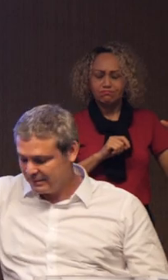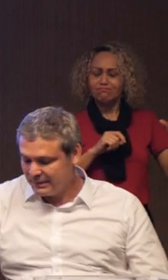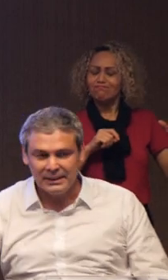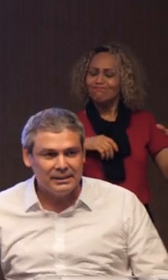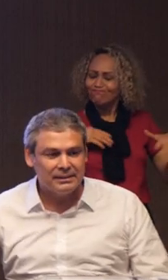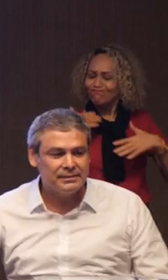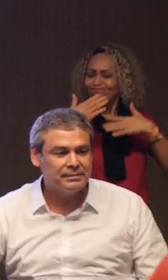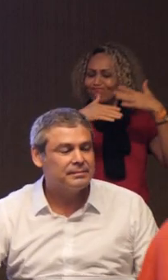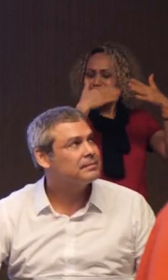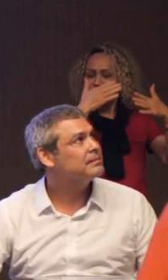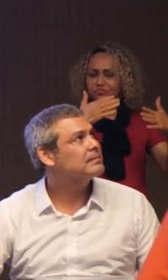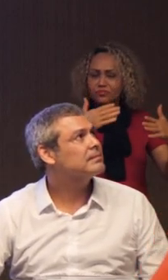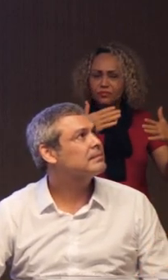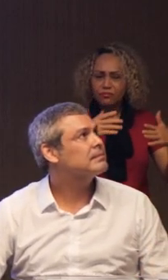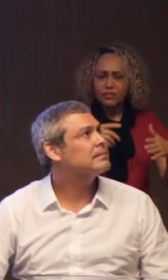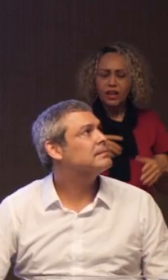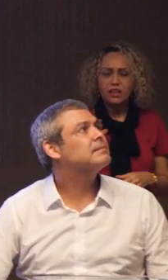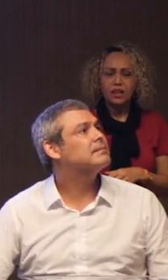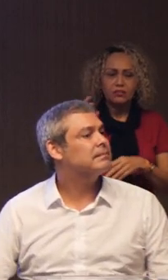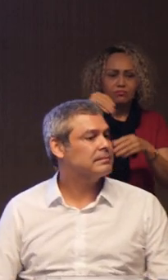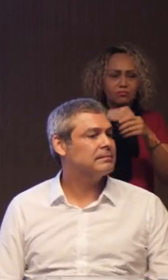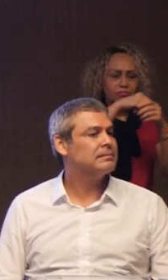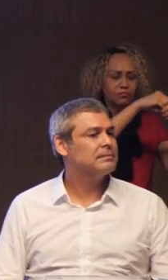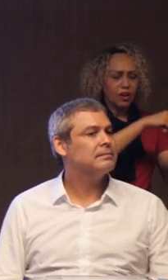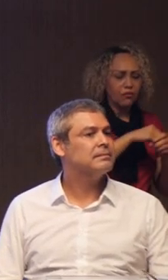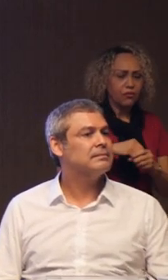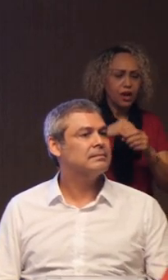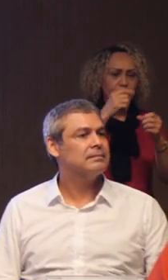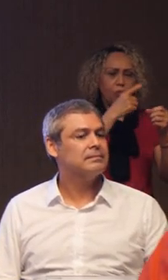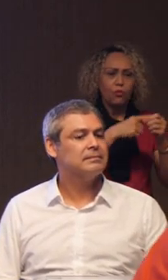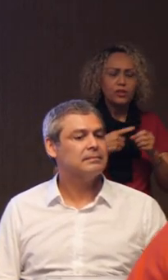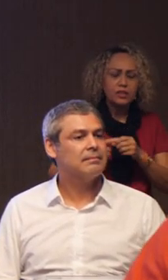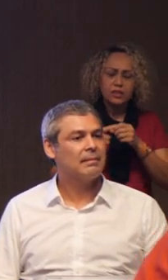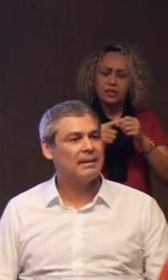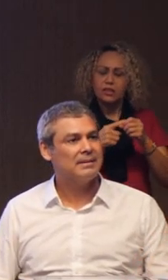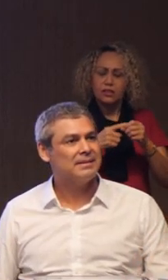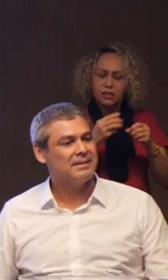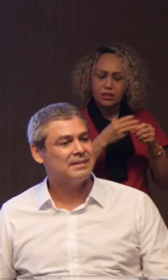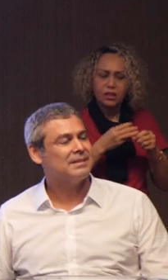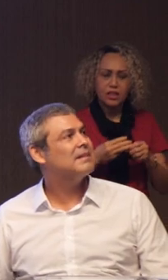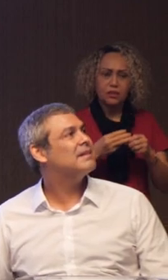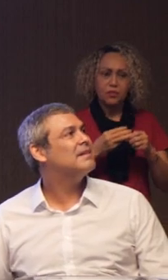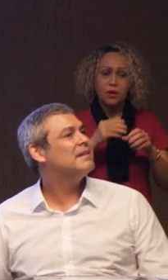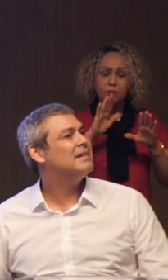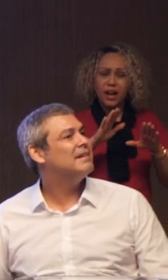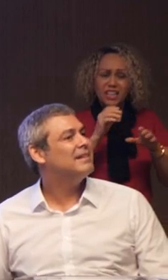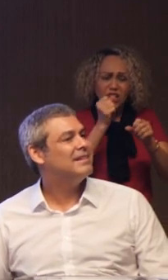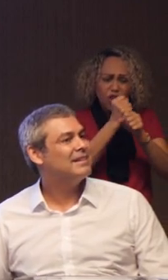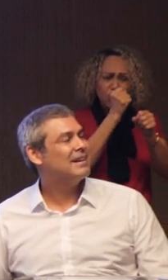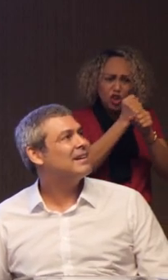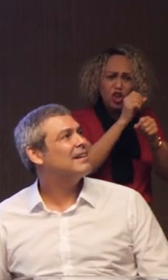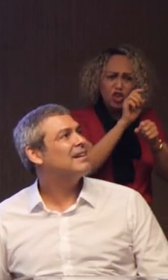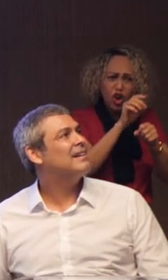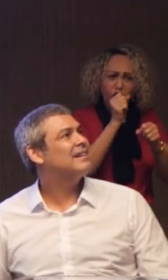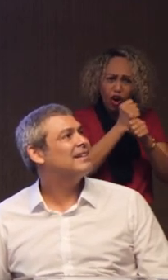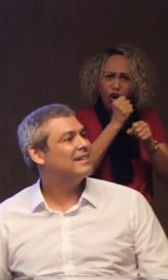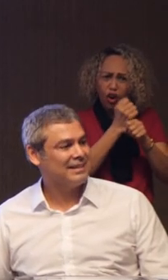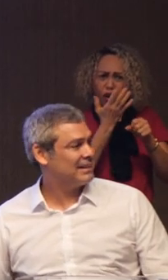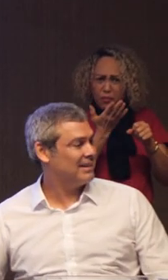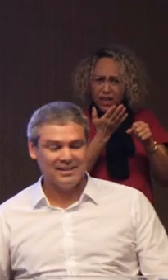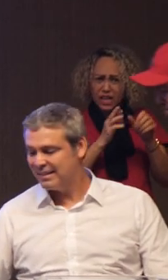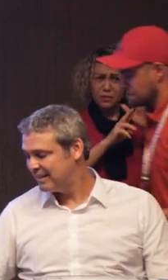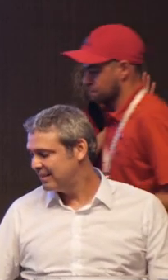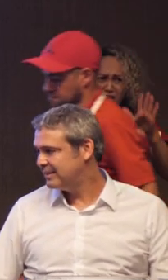mas as obras em si não falam por si sós. Então o partido, ele tem que investir nessa comunicação